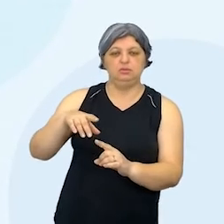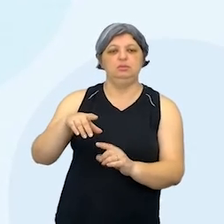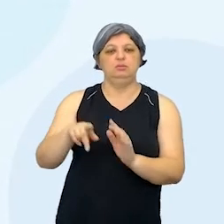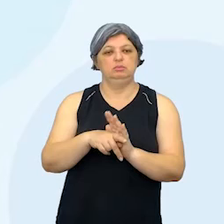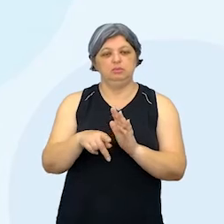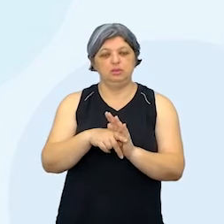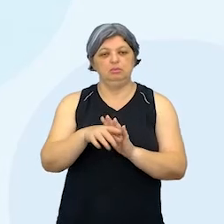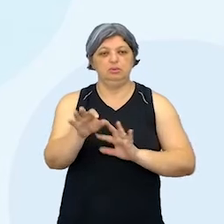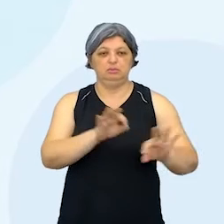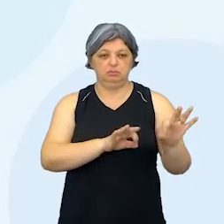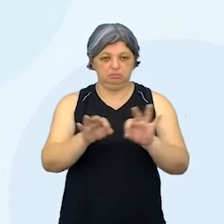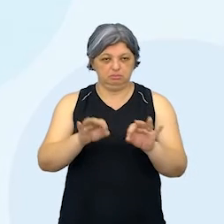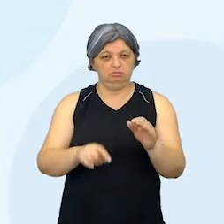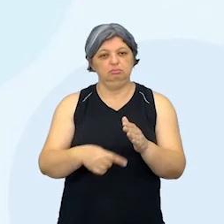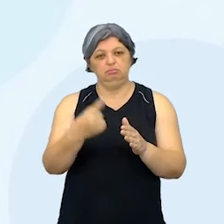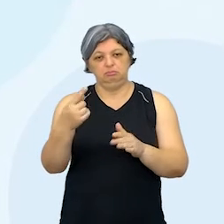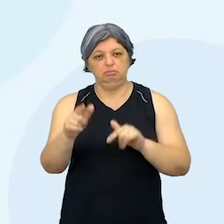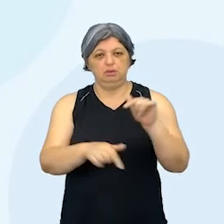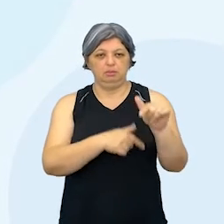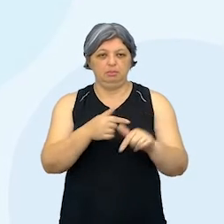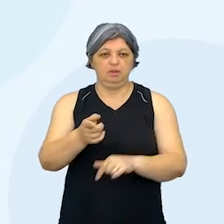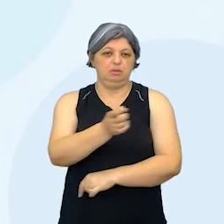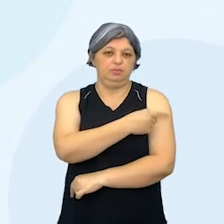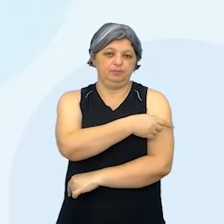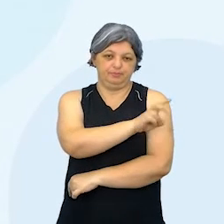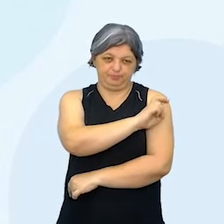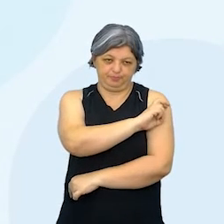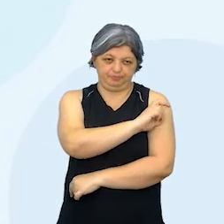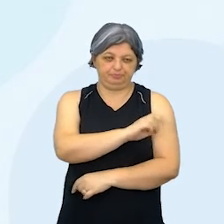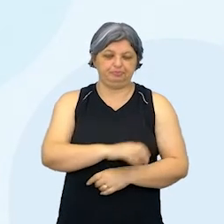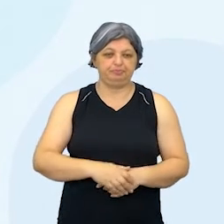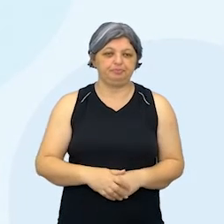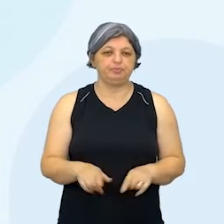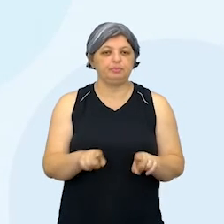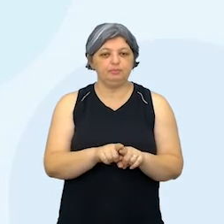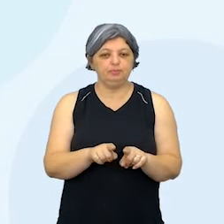de convivência do 1º ao 5º ano. Subsidiar, então, aí